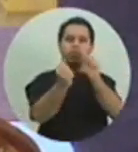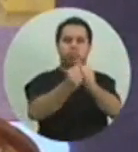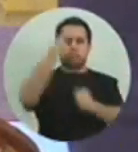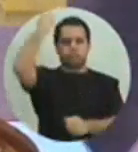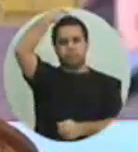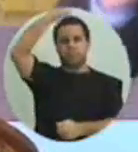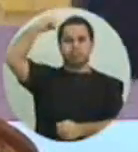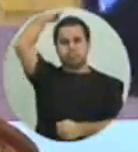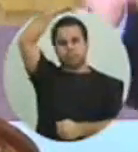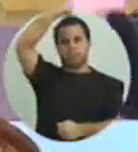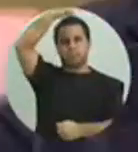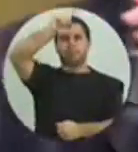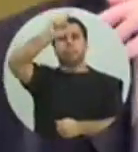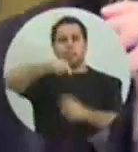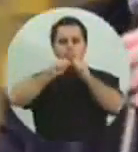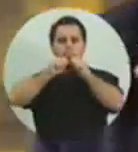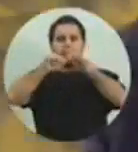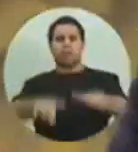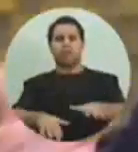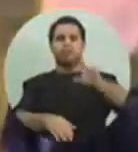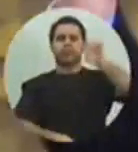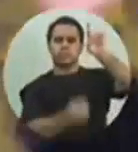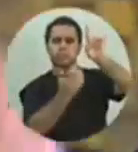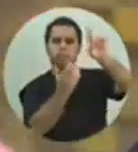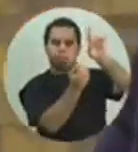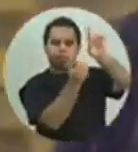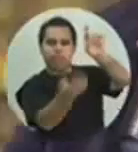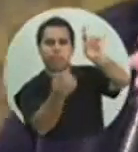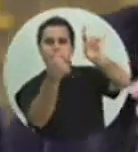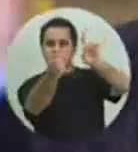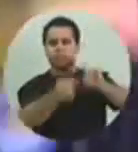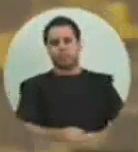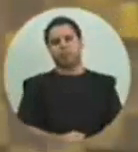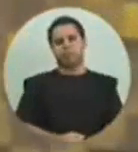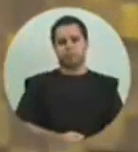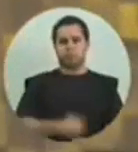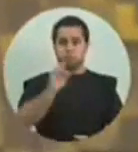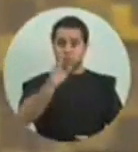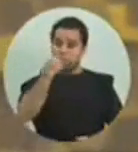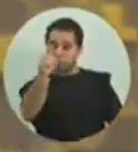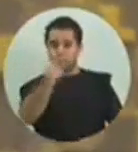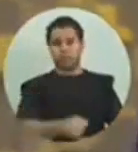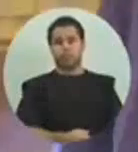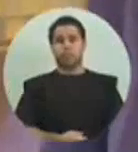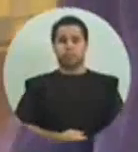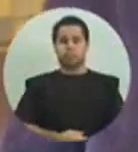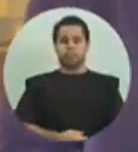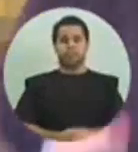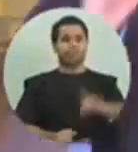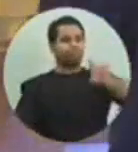Santo. Há uma bênção de Deus preparada só para você, só para